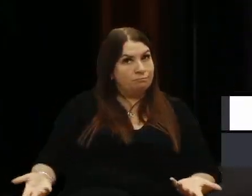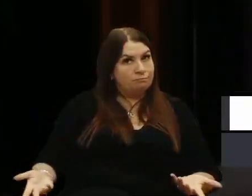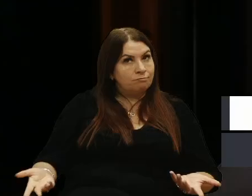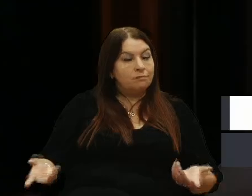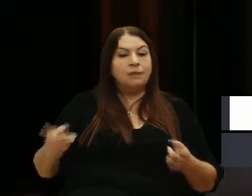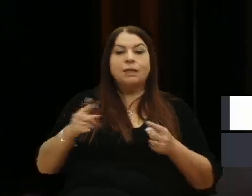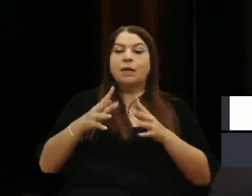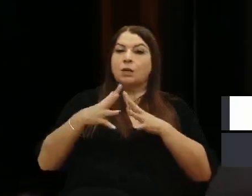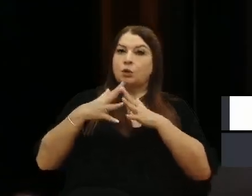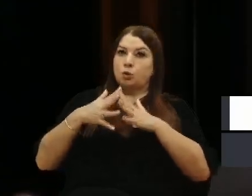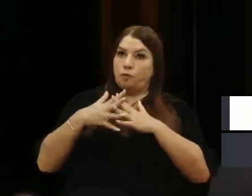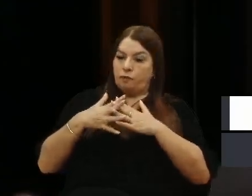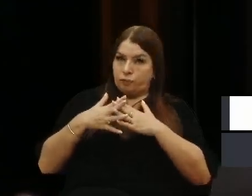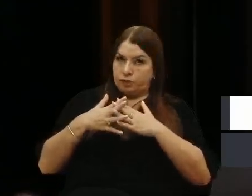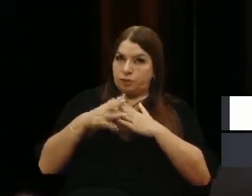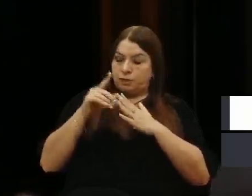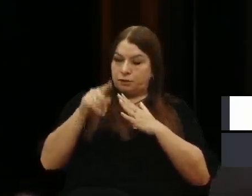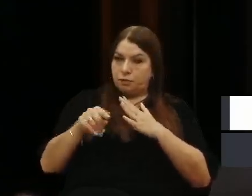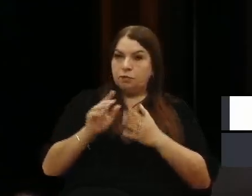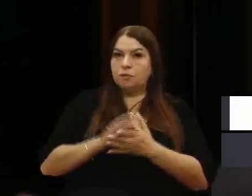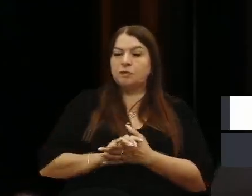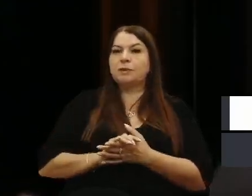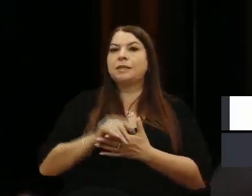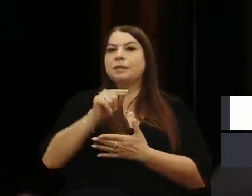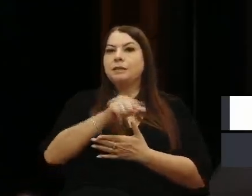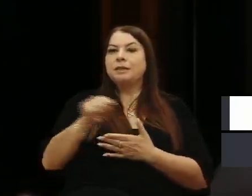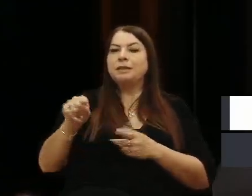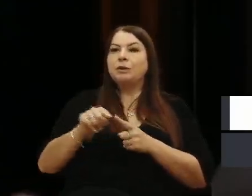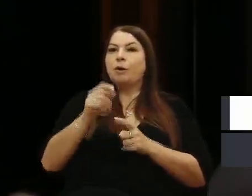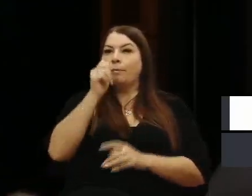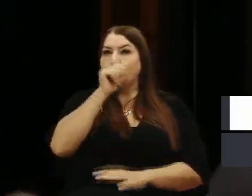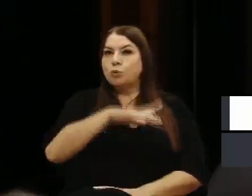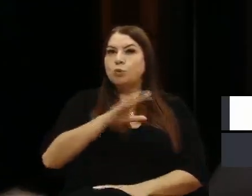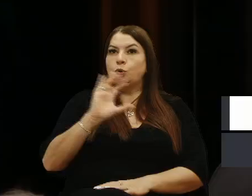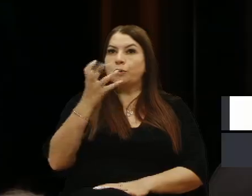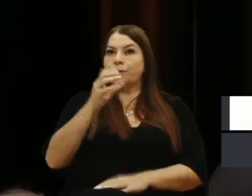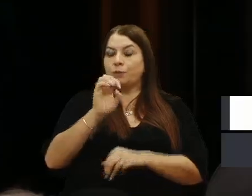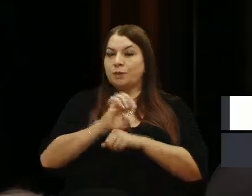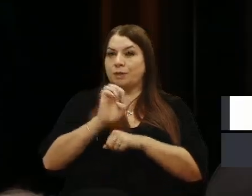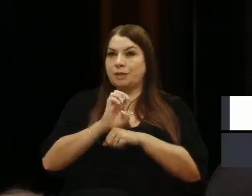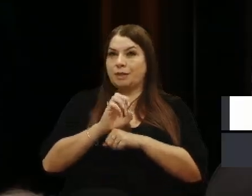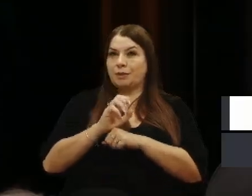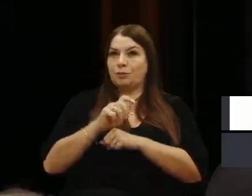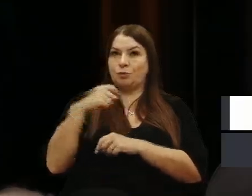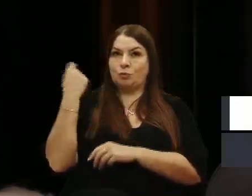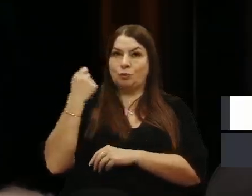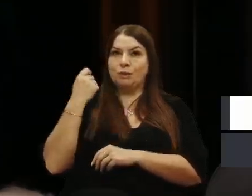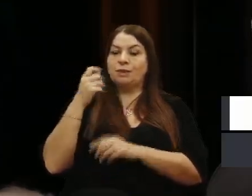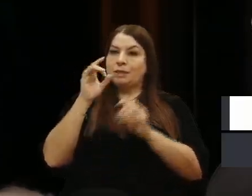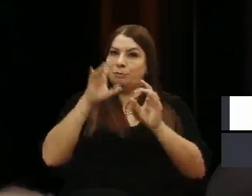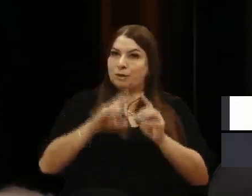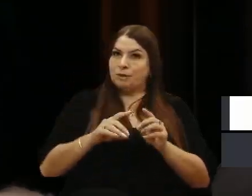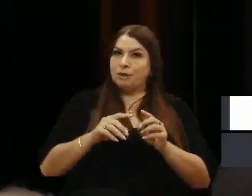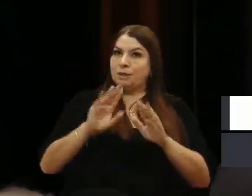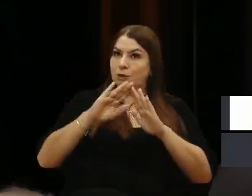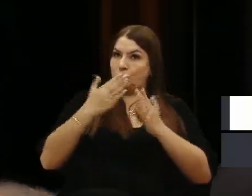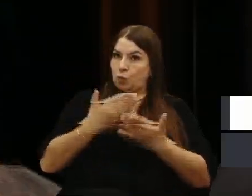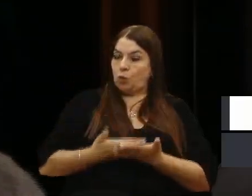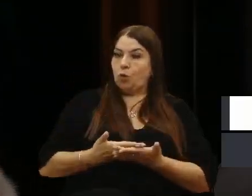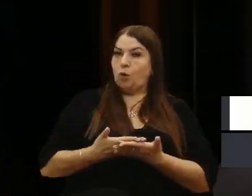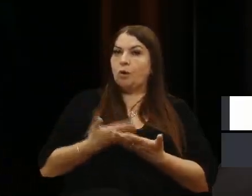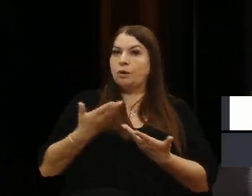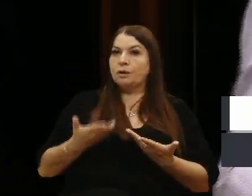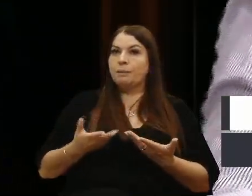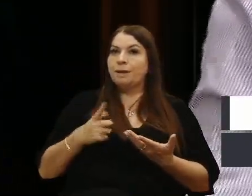nessa confusão só, mas acho um absurdo o que acontece no estado do Rio Grande do Sul, em especial, em mantenedoras que,